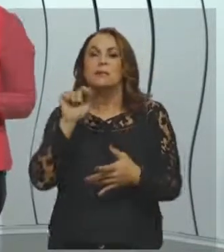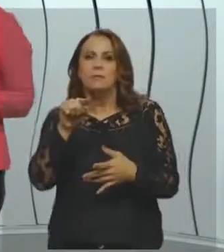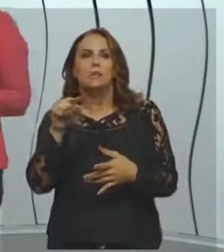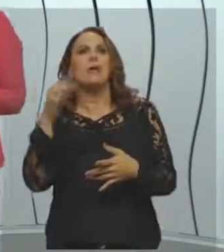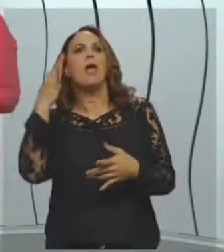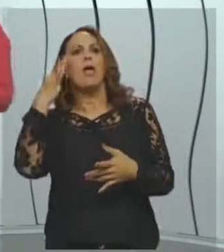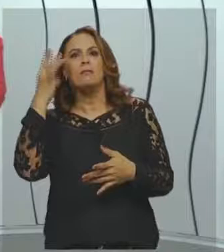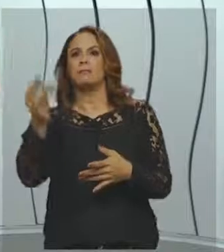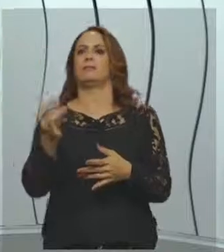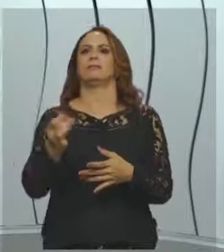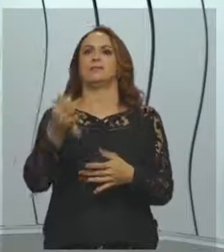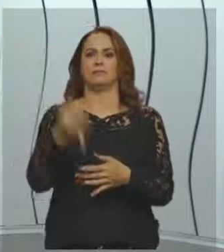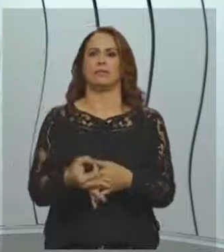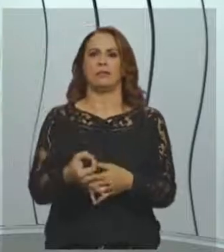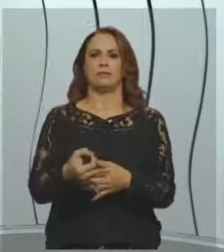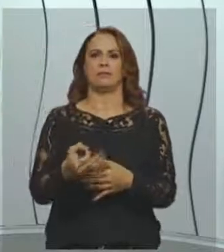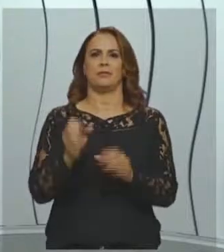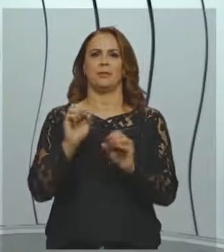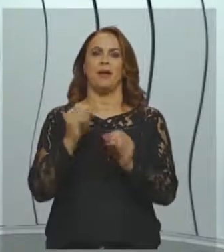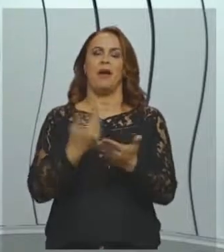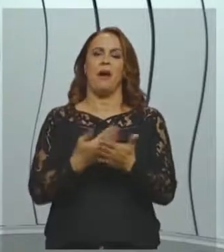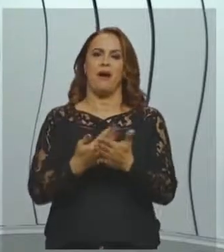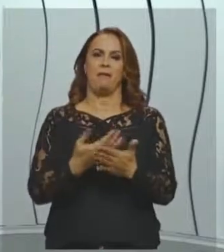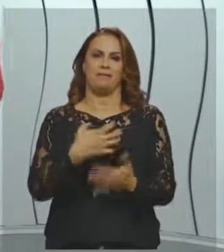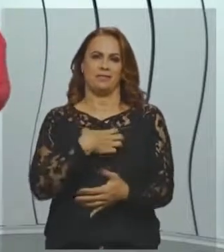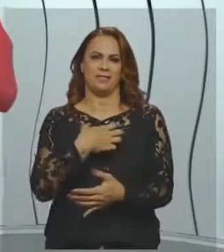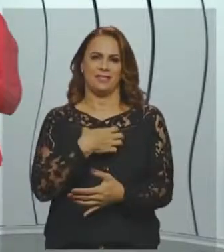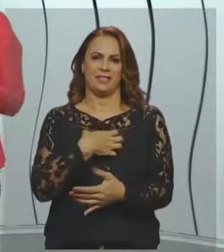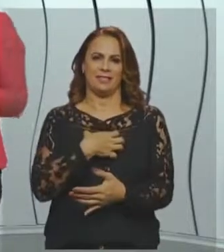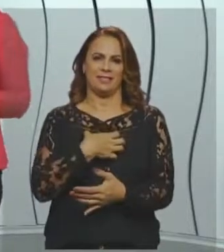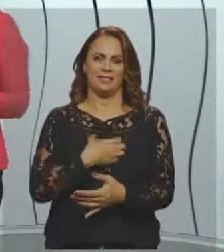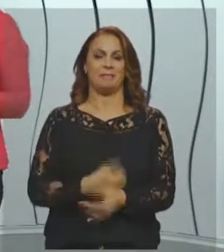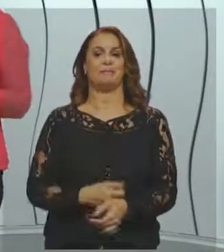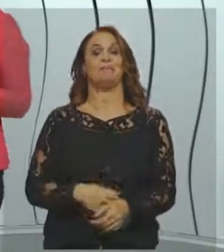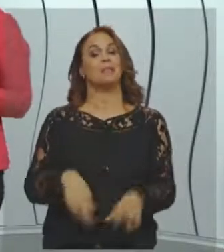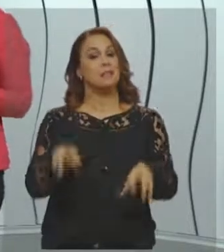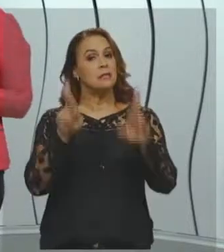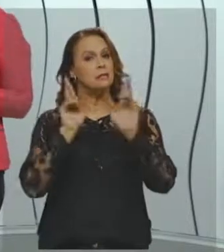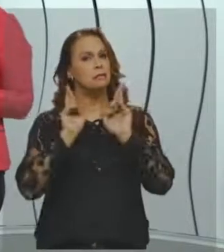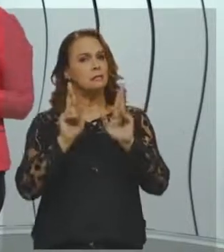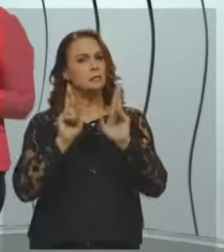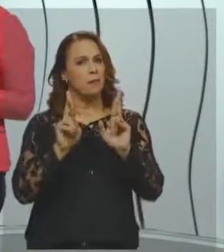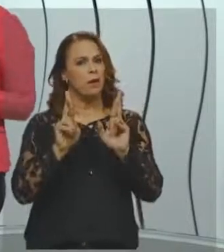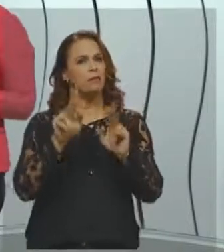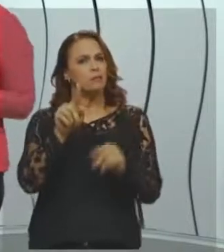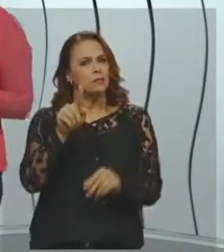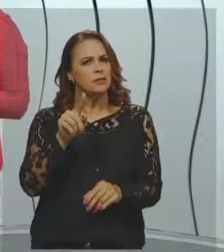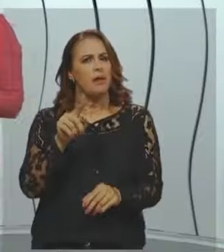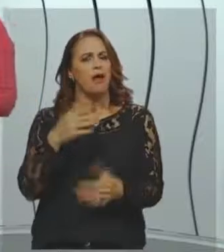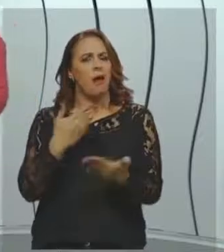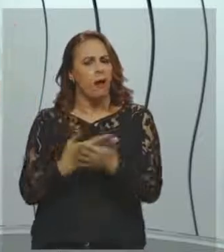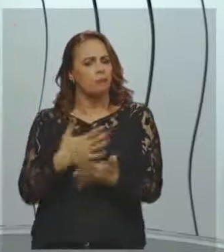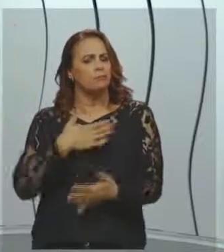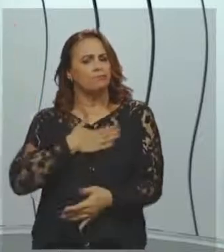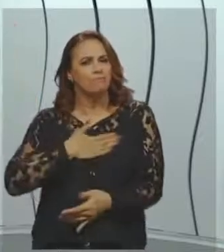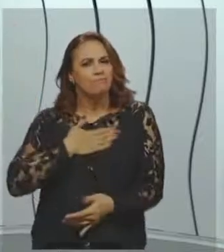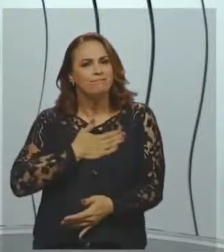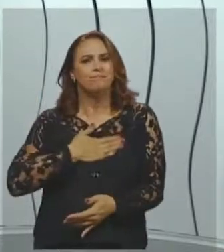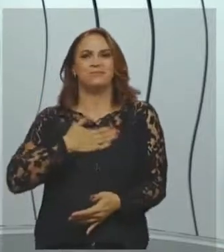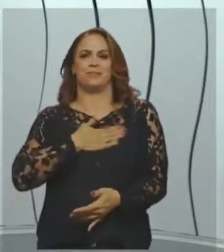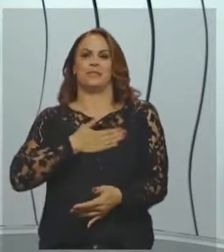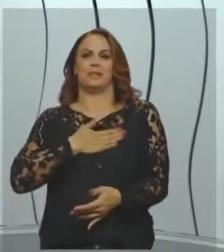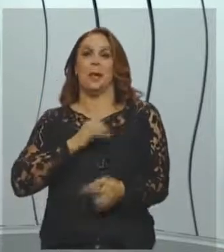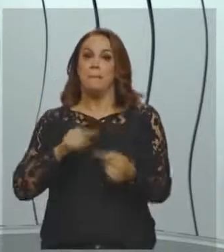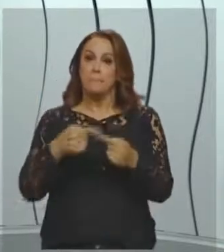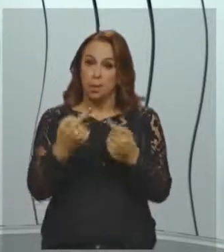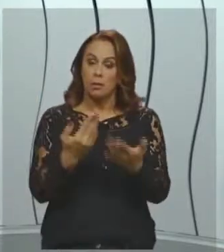compreendeu a aula de ciências. Espero que você tenha gostado da aula. Na